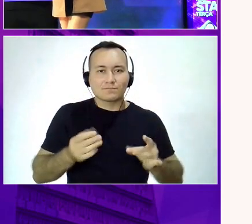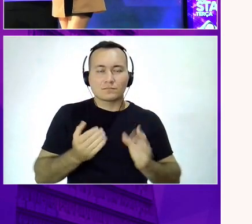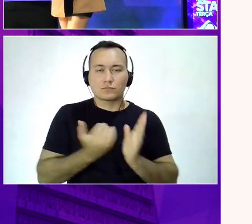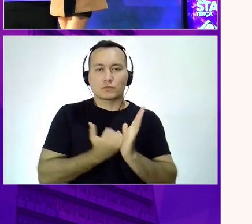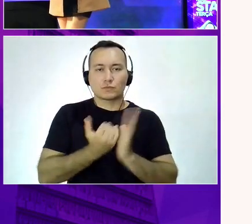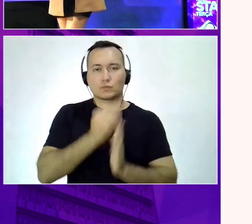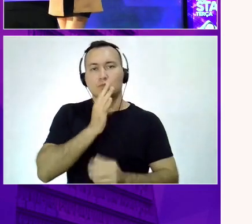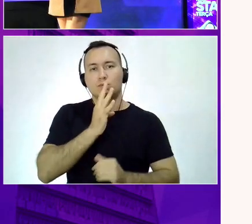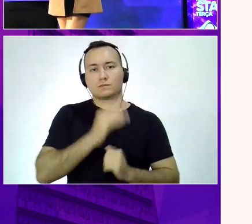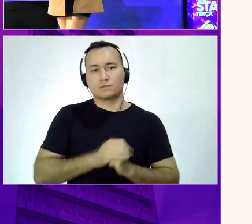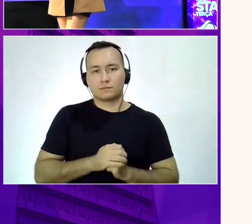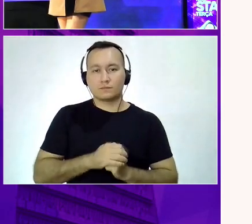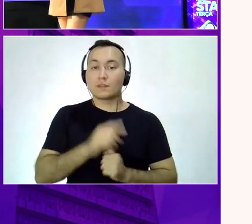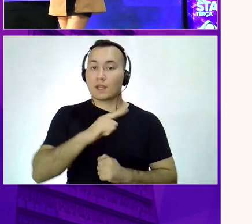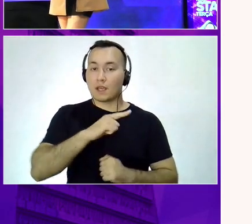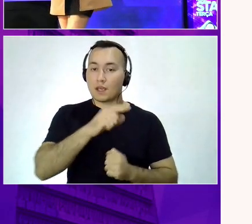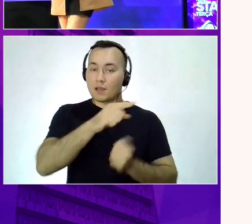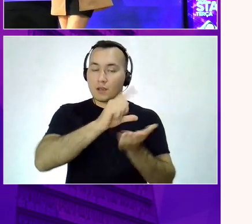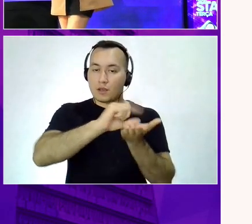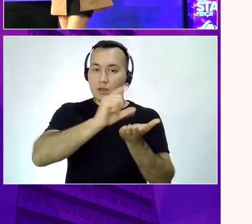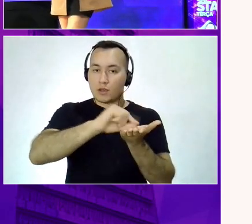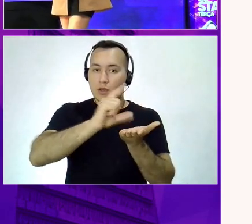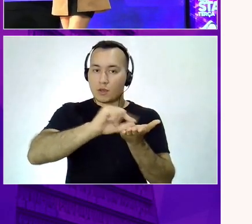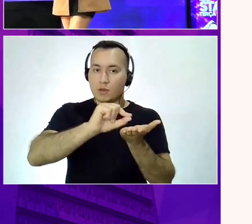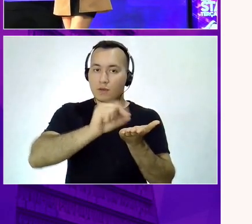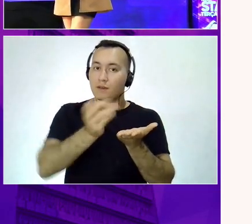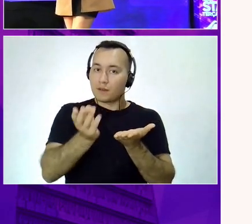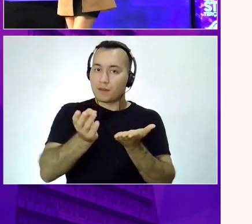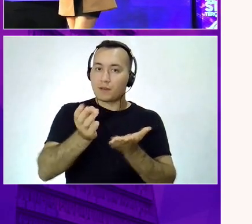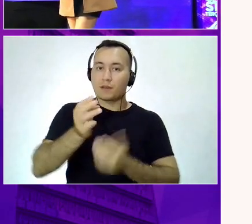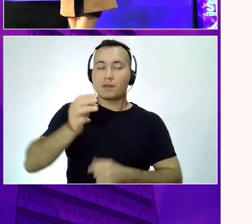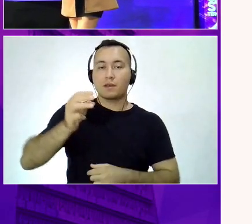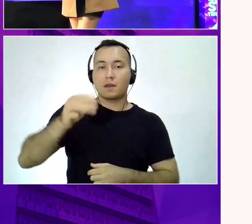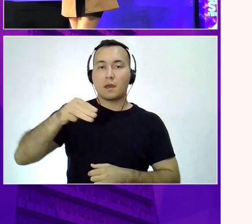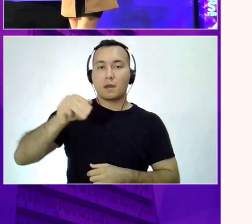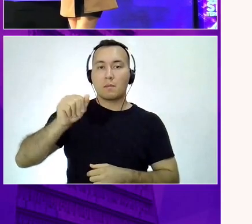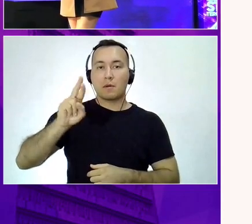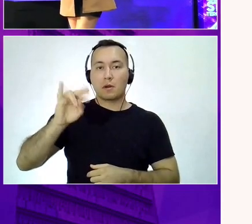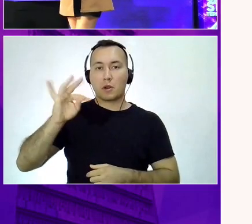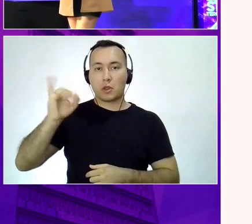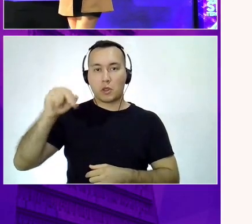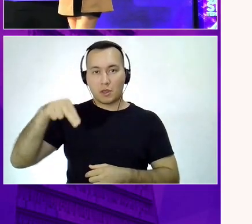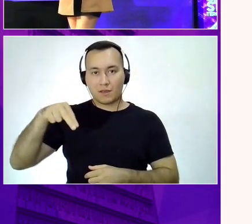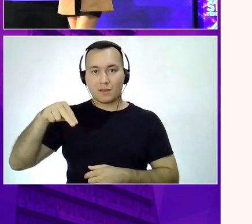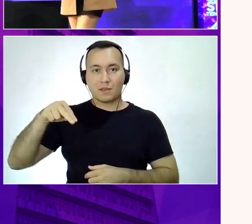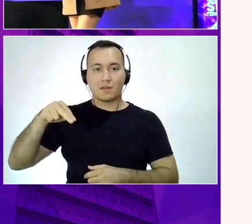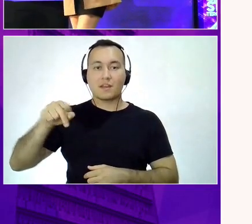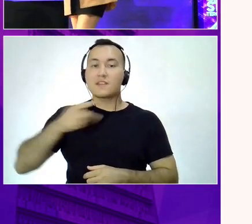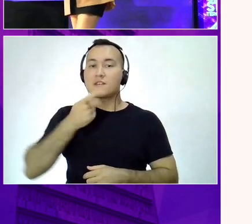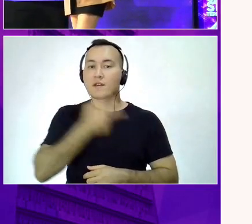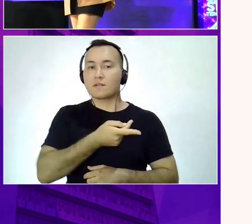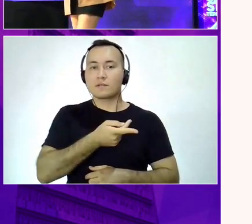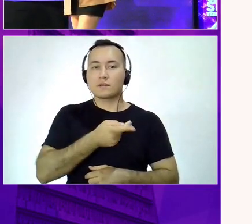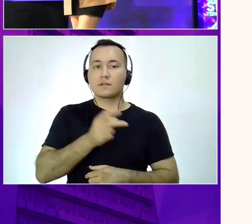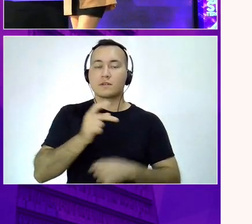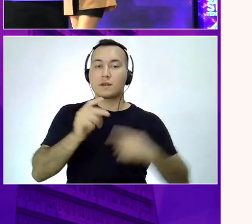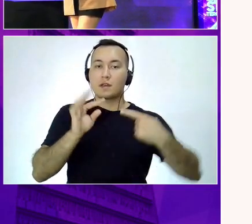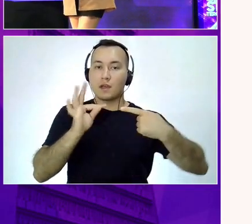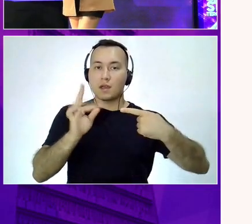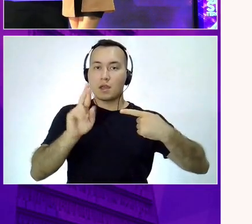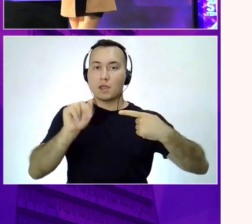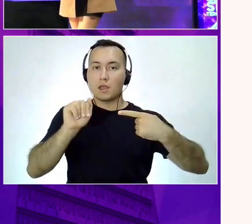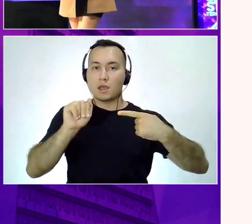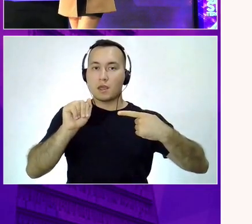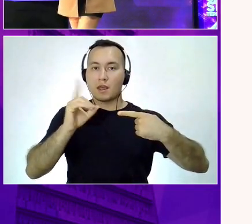Fowler incrível que fala de trade-offs de microserviço. Então, a parte técnica, vocês têm toda suprida